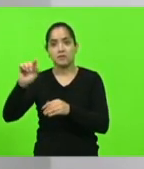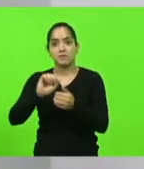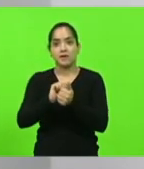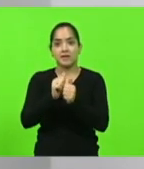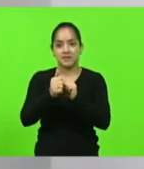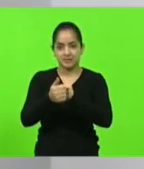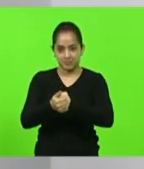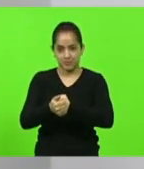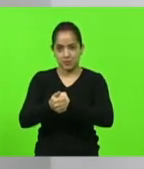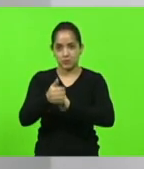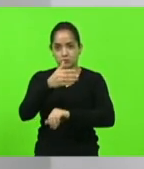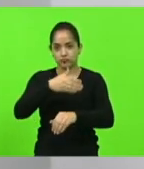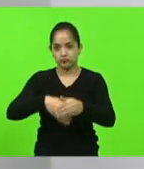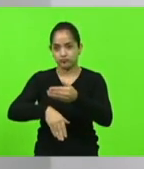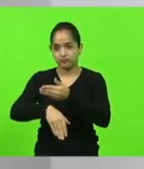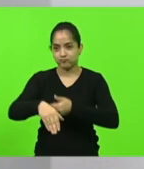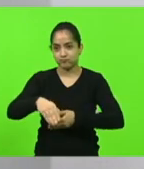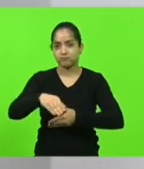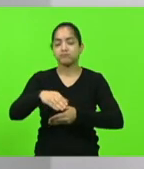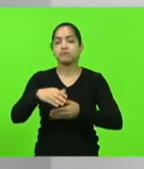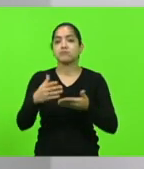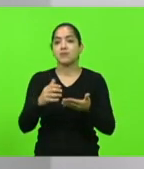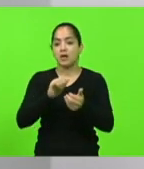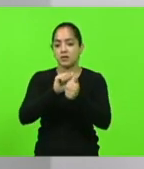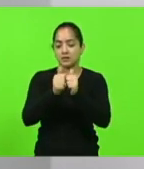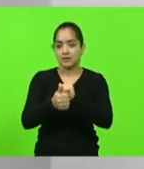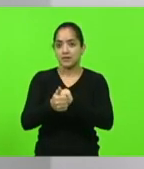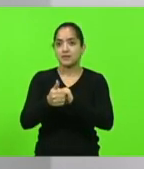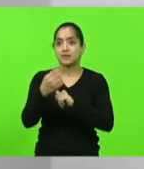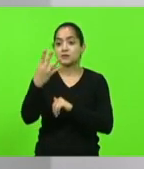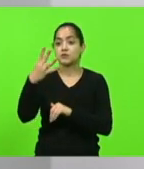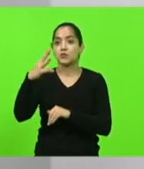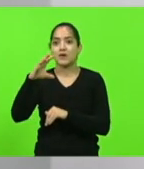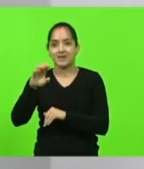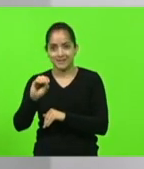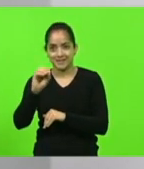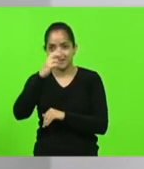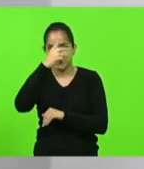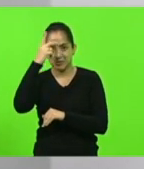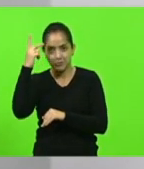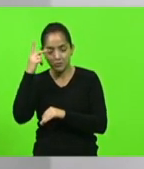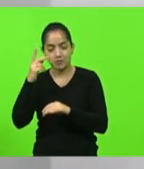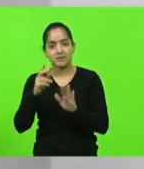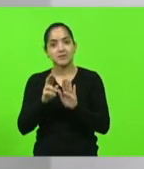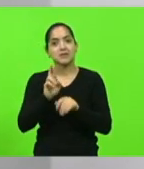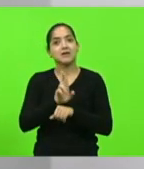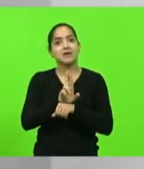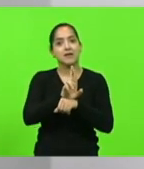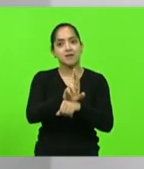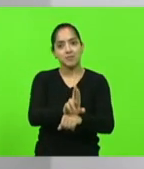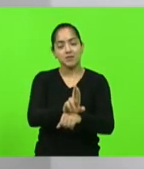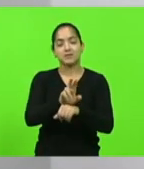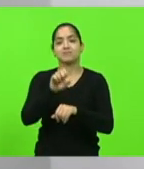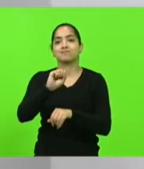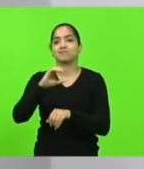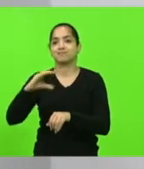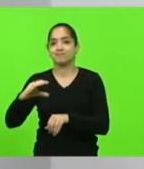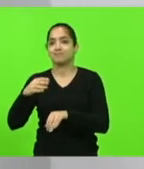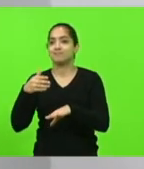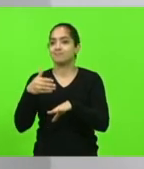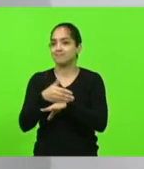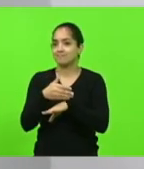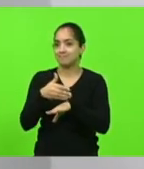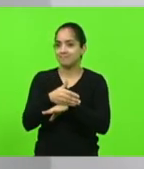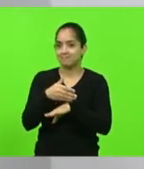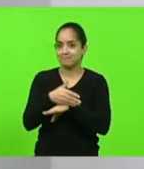Atleta paralímpico Nossa referência aos 40 atletas representantes de Santa Catarina que participaram dos jogos